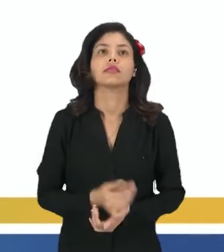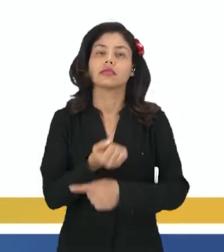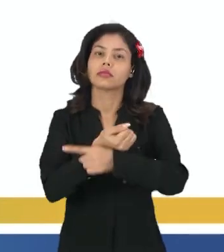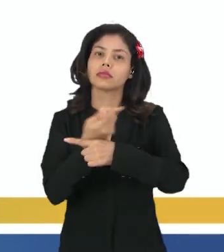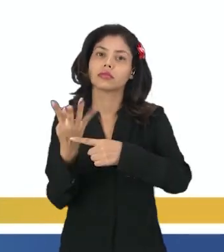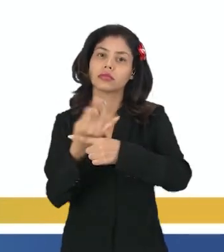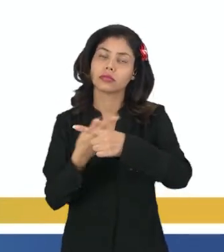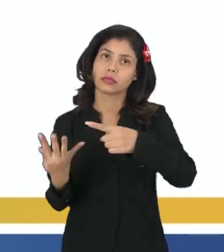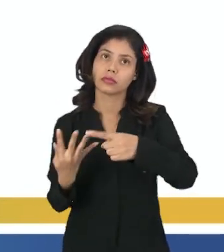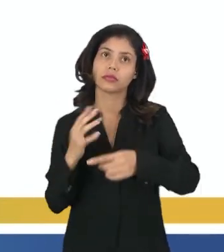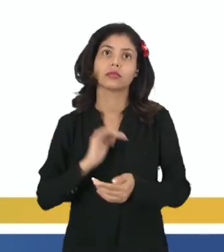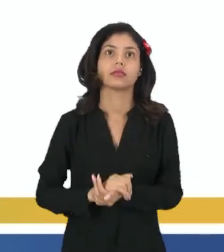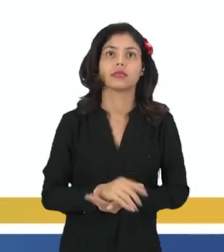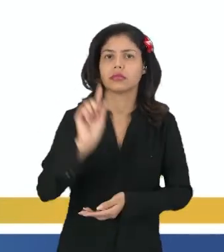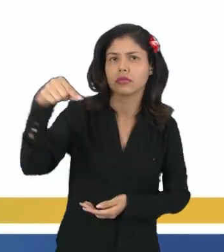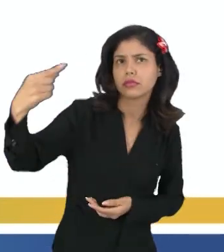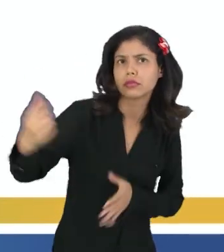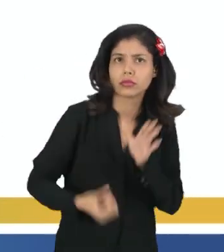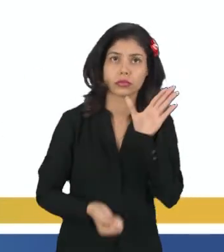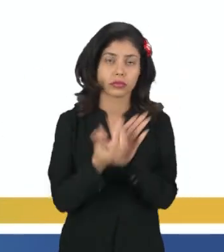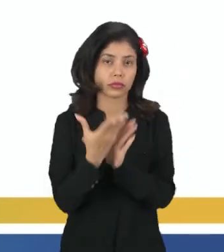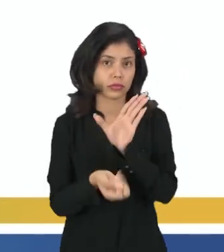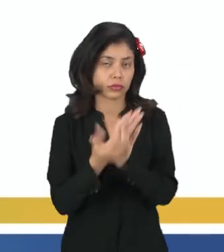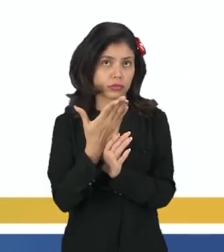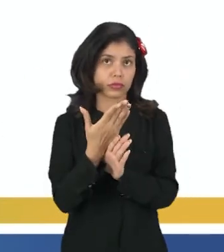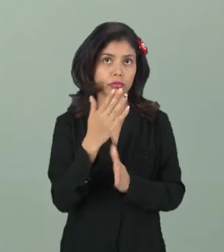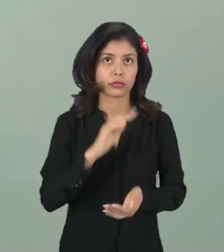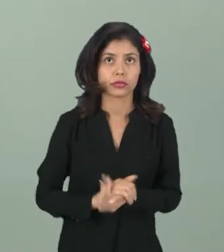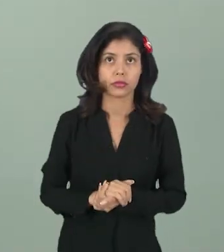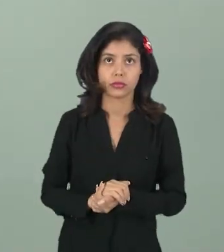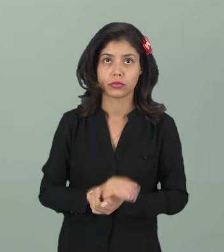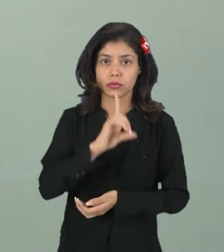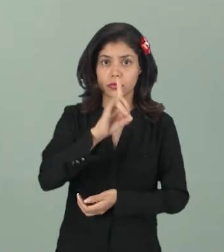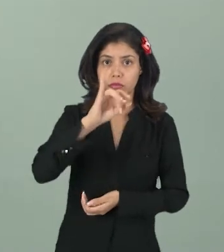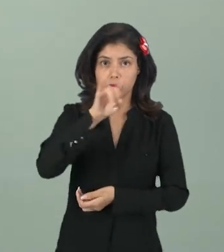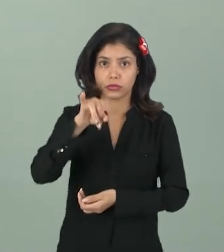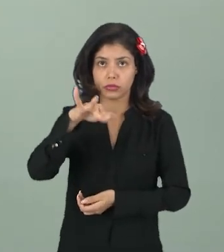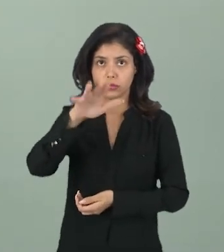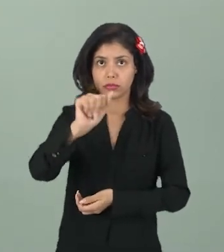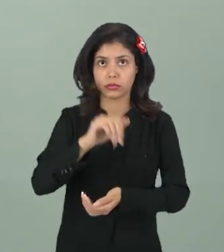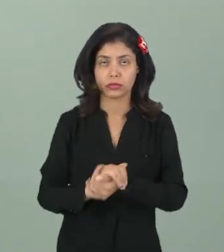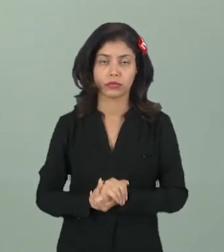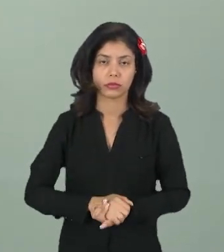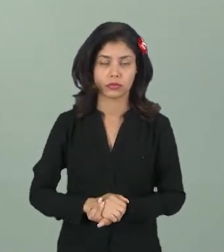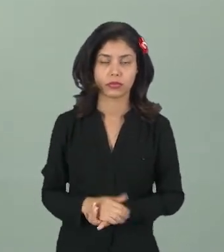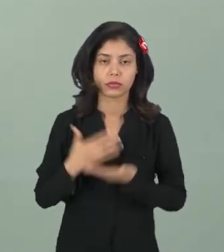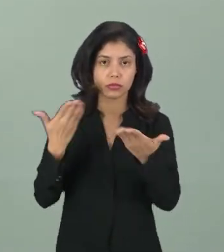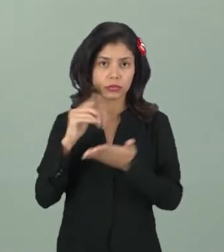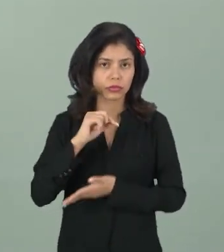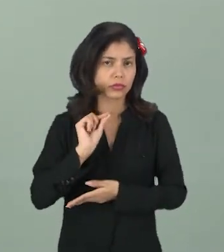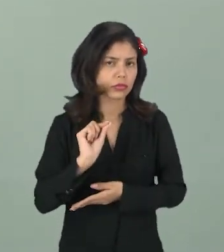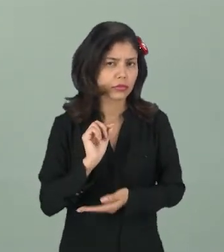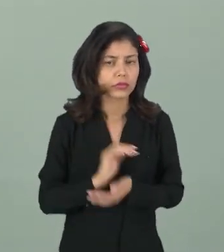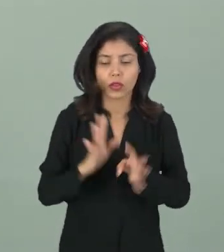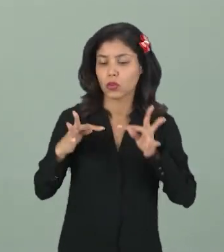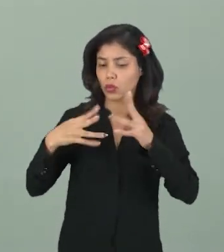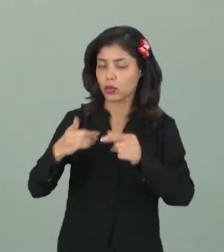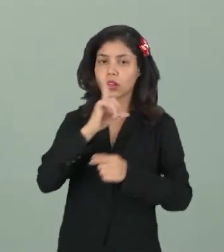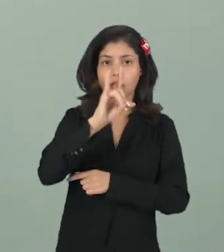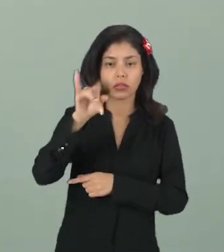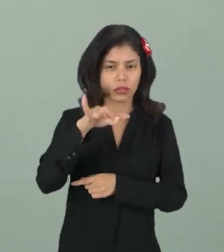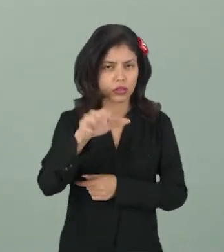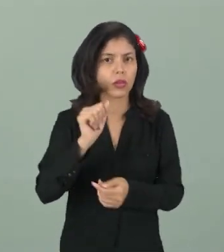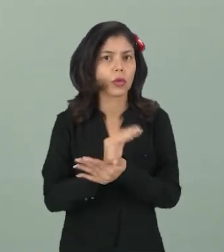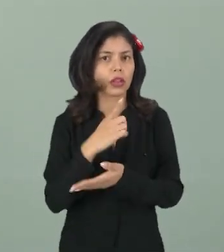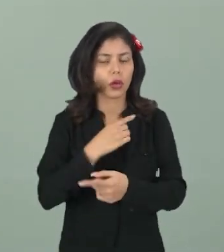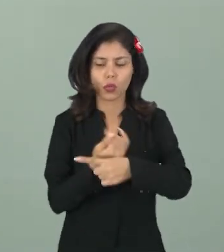geratriz perdão a fração geratriz a fração geratriz pessoal é que produz a dízima periódica então toda a diesel